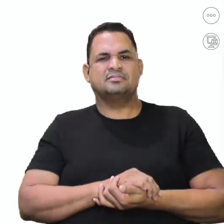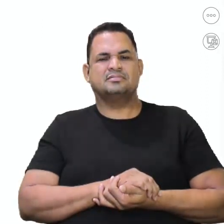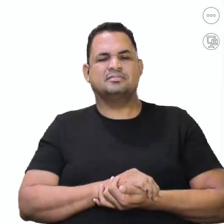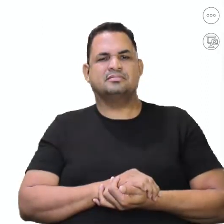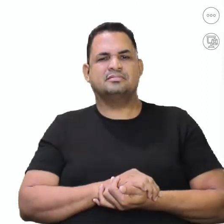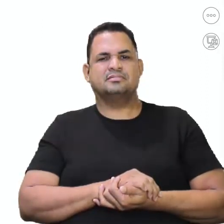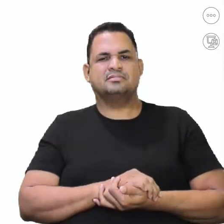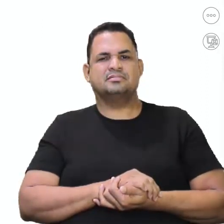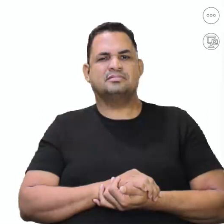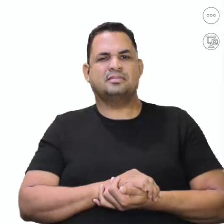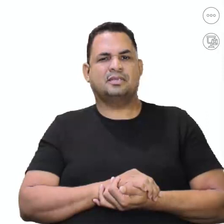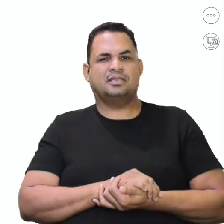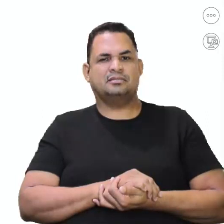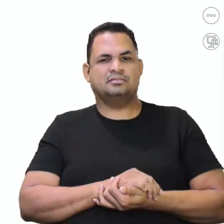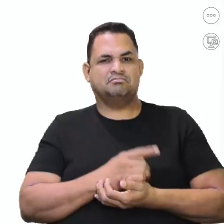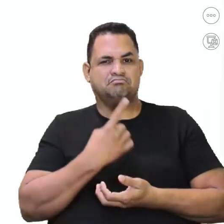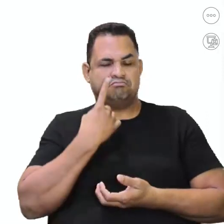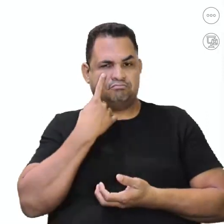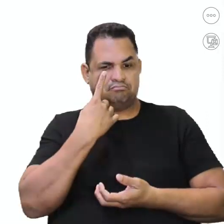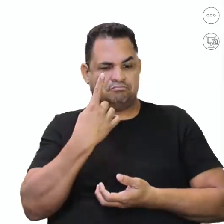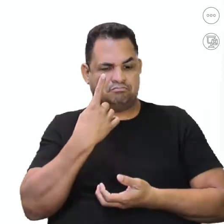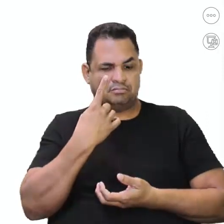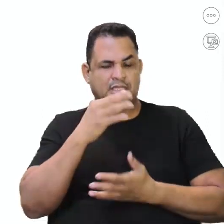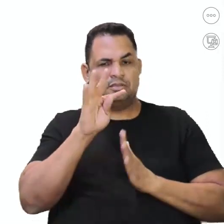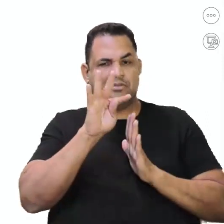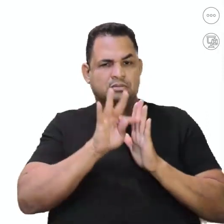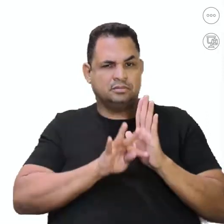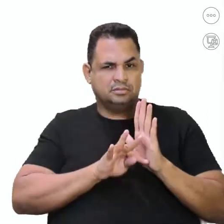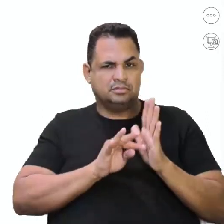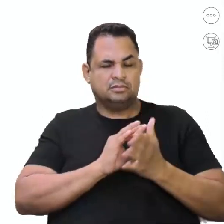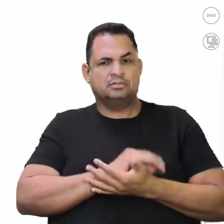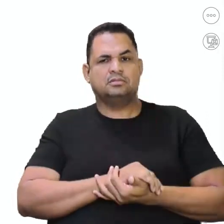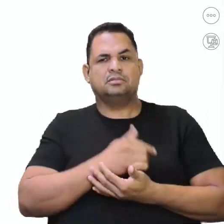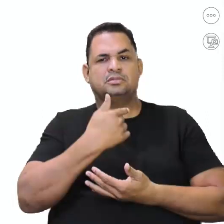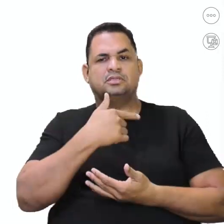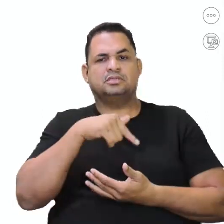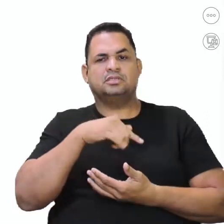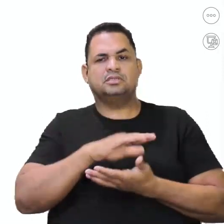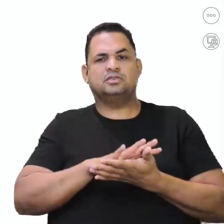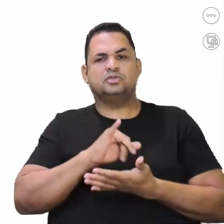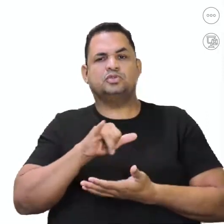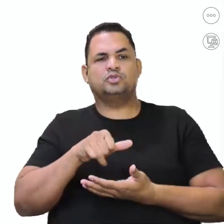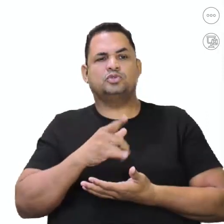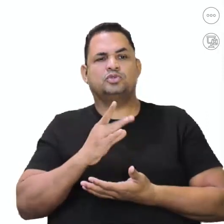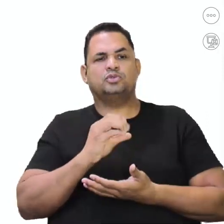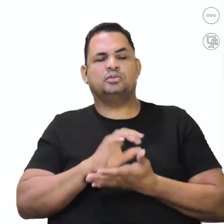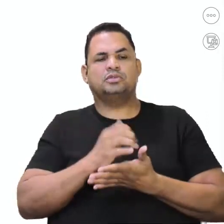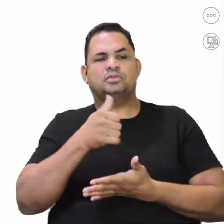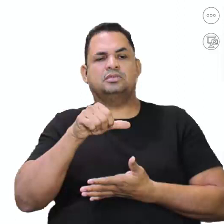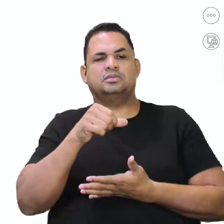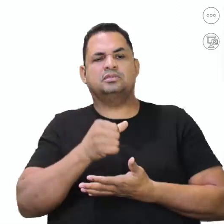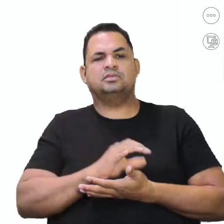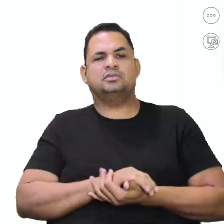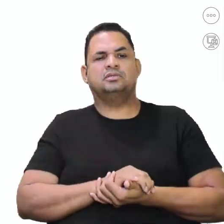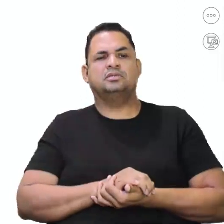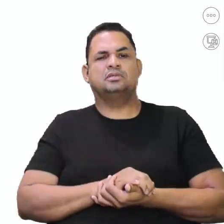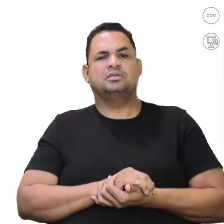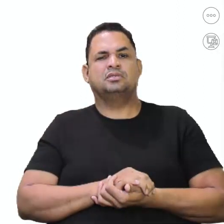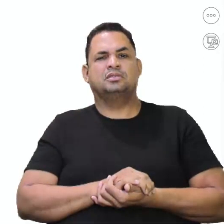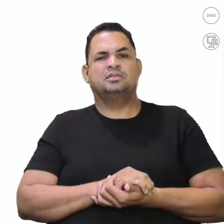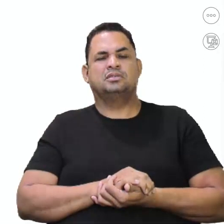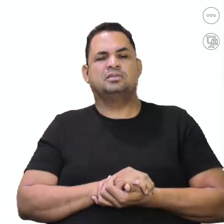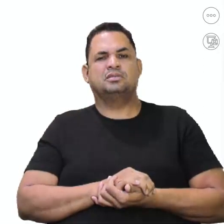1932. Opa, eu vi isso aí lá no texto. 17 de julho de 1932. Aí eu vi aqui,